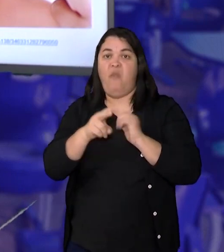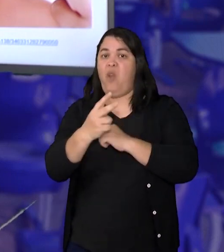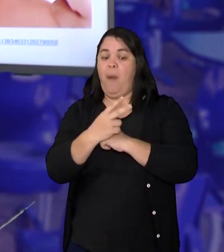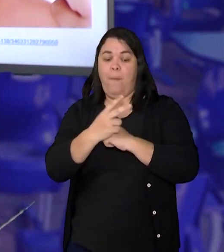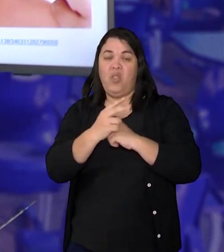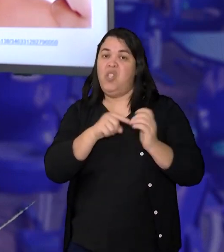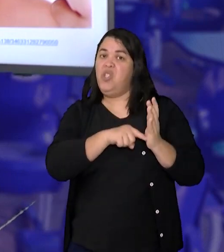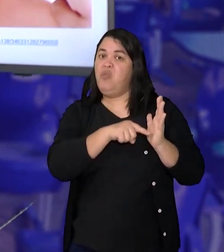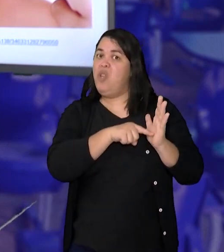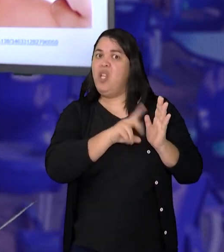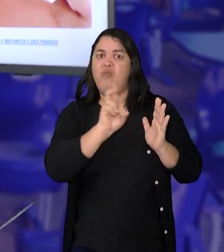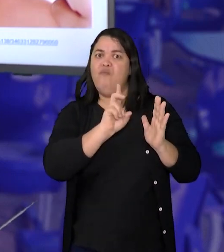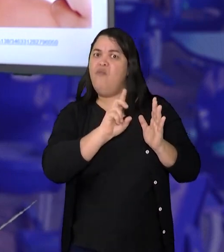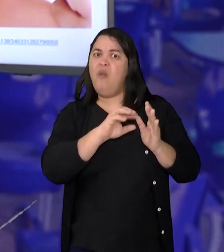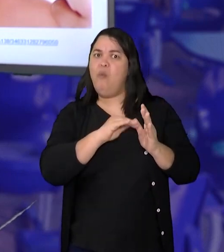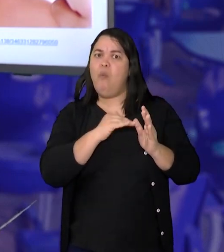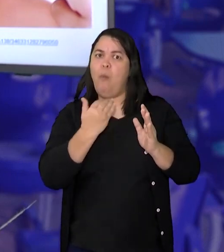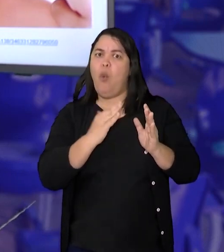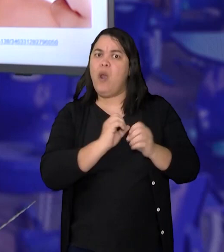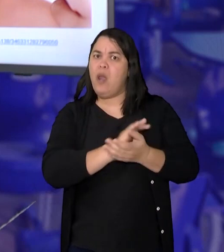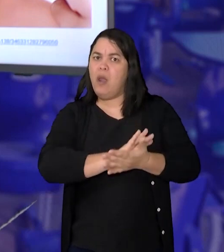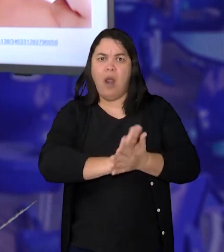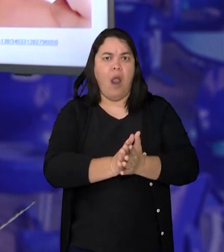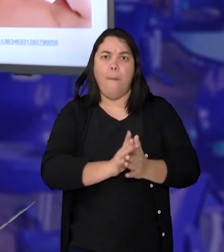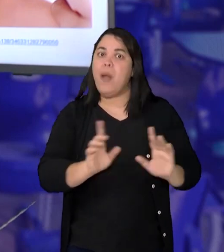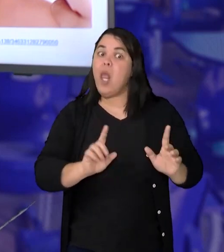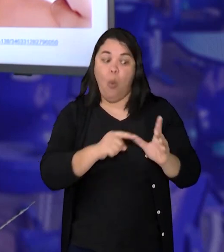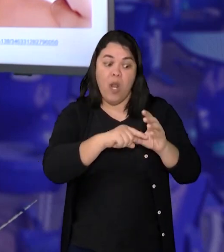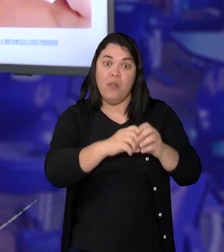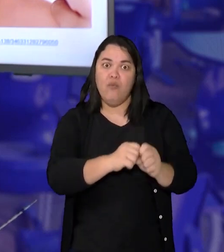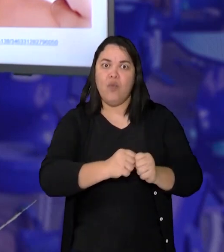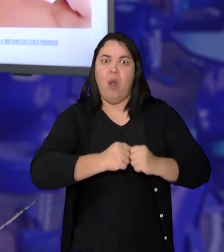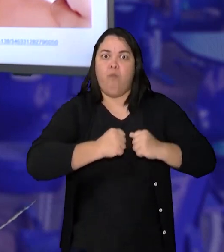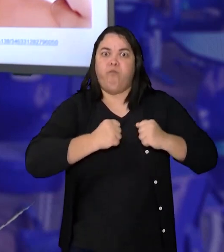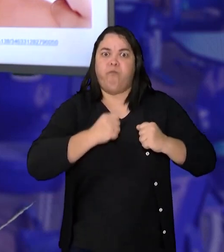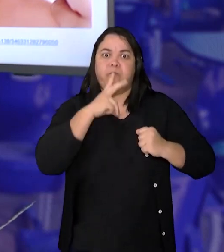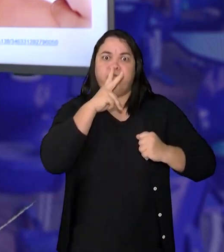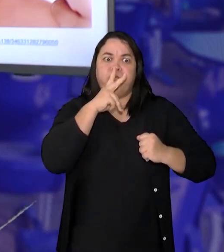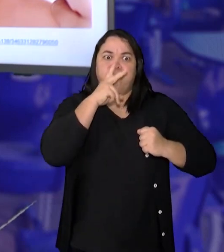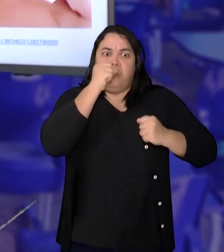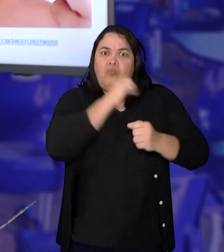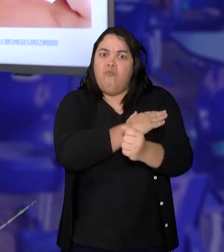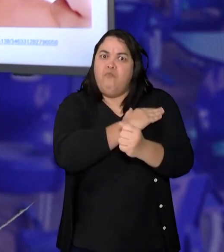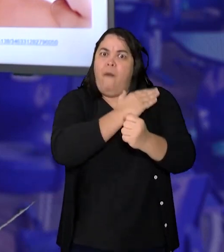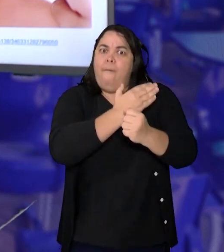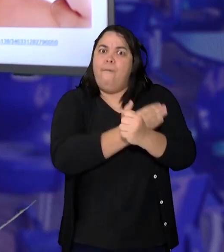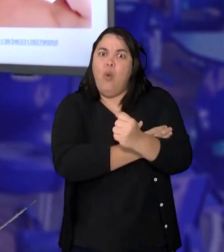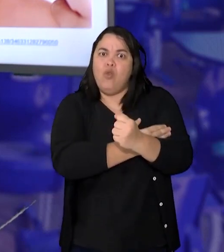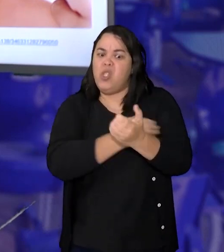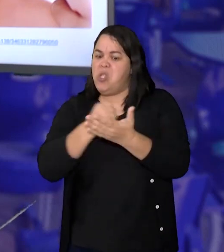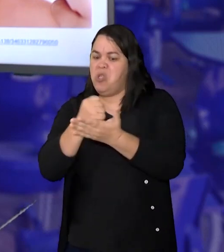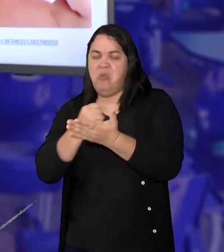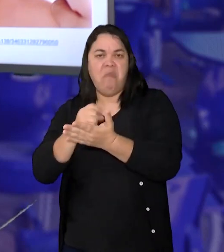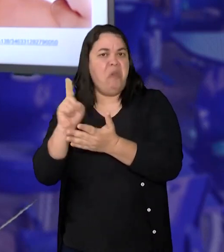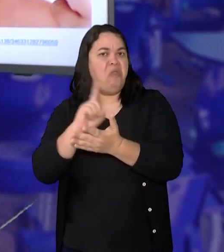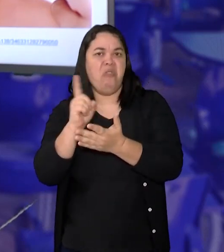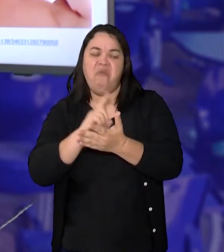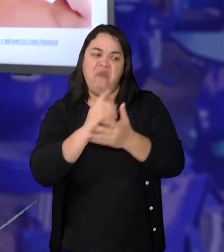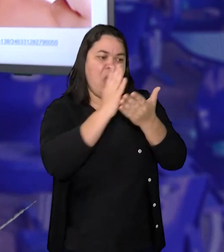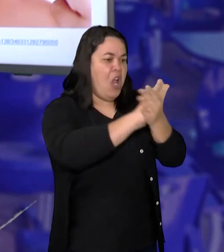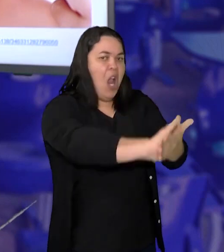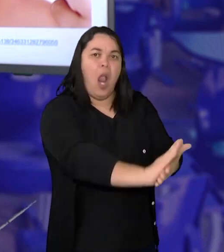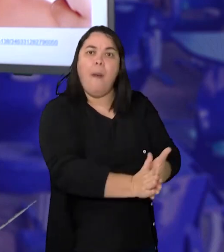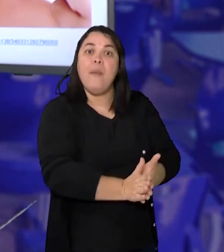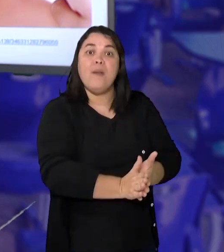ficar protegidos. Eles vão se tornar uma superbactéria. E aí o meu antibiótico não vai ter mais efeito. E eu vou precisar